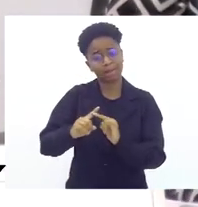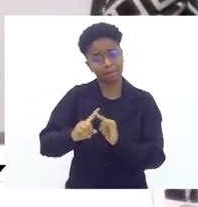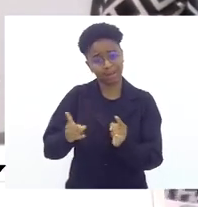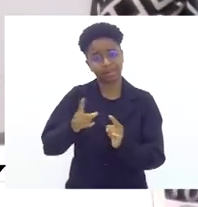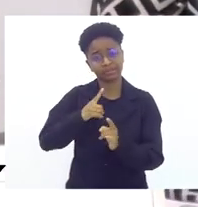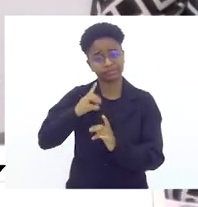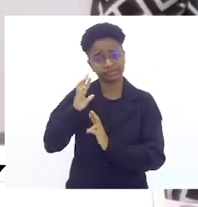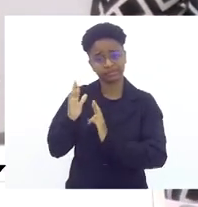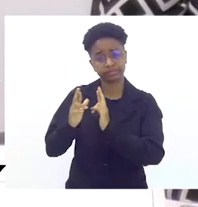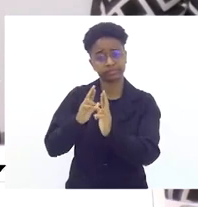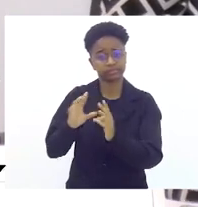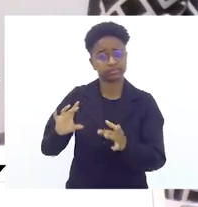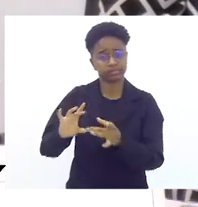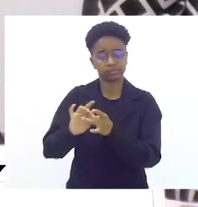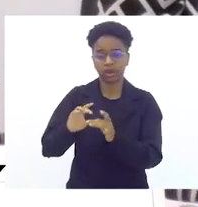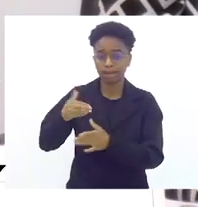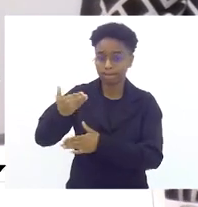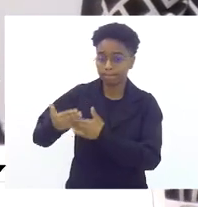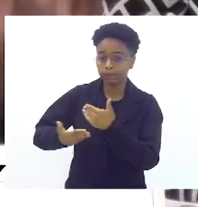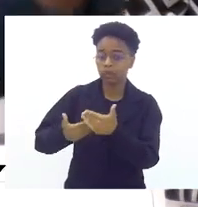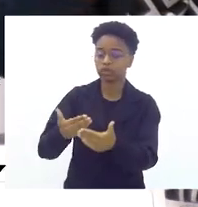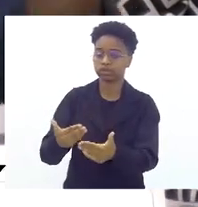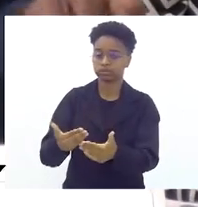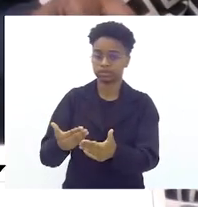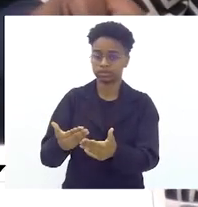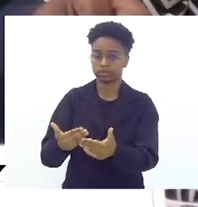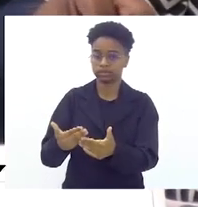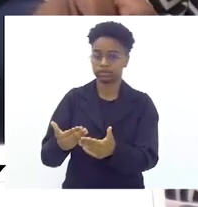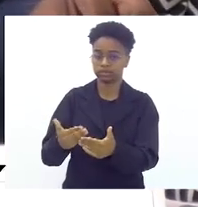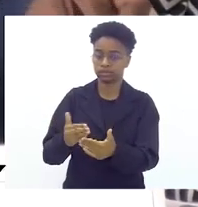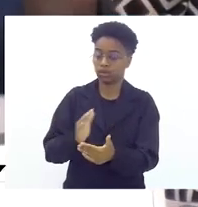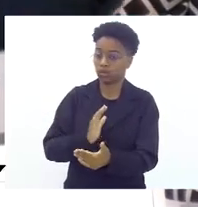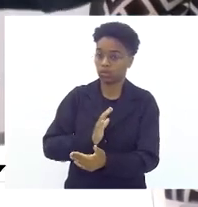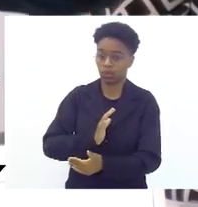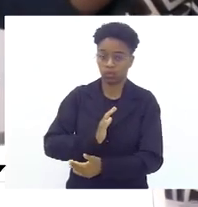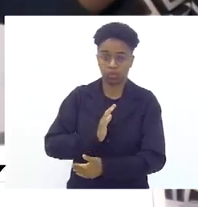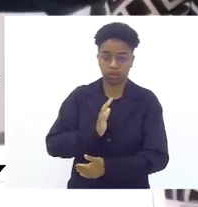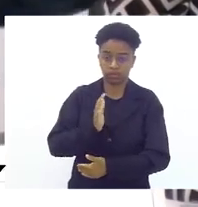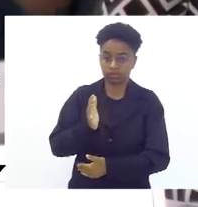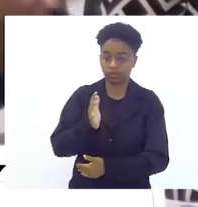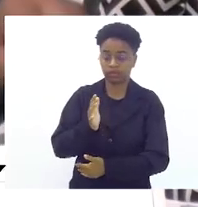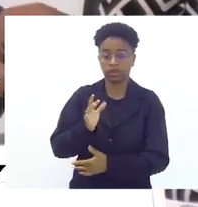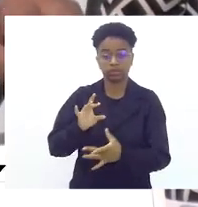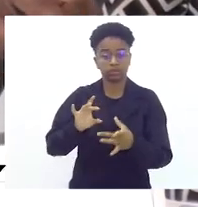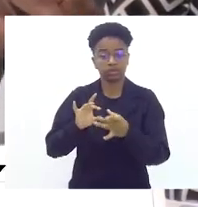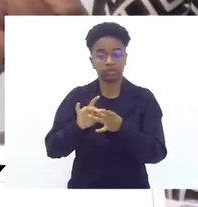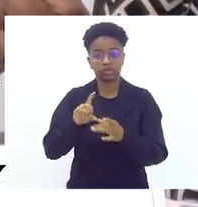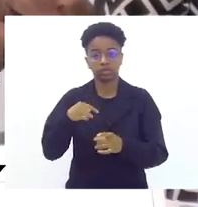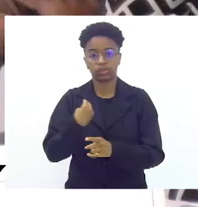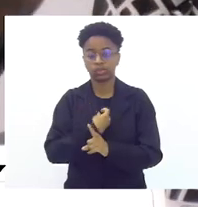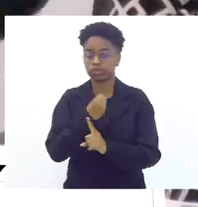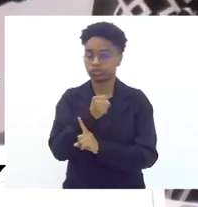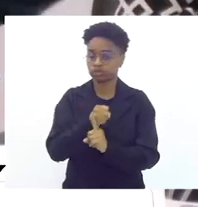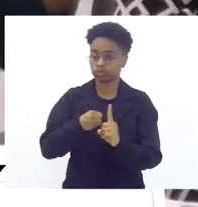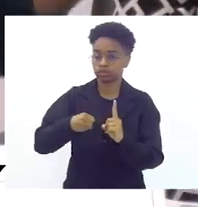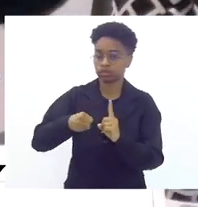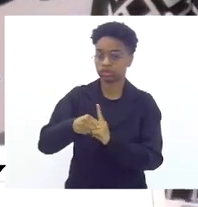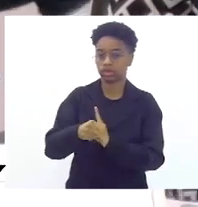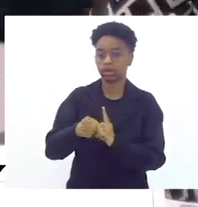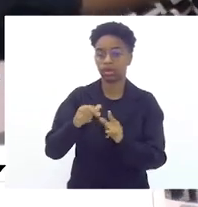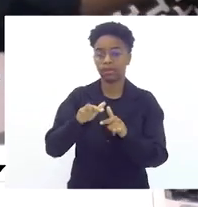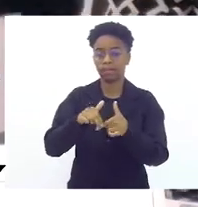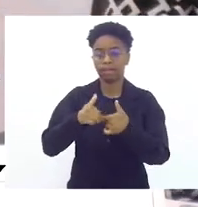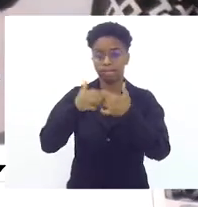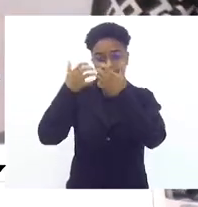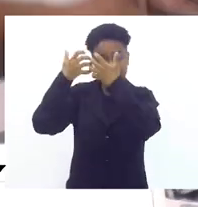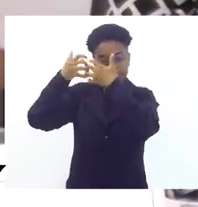o resultado desse processo nefasto inserido na nossa sociedade a partir